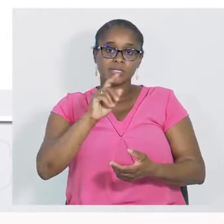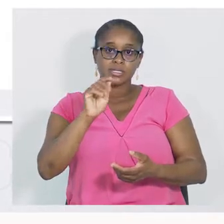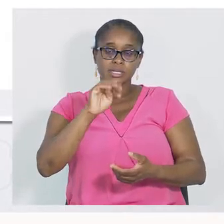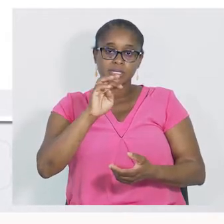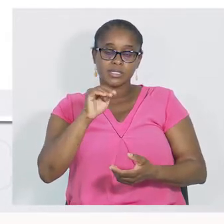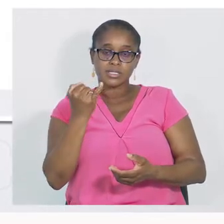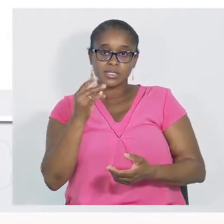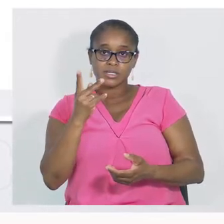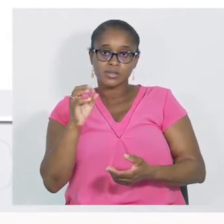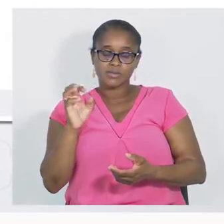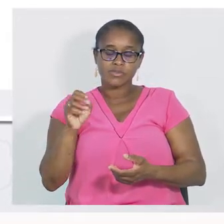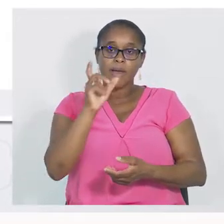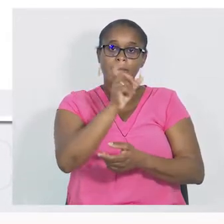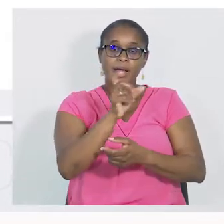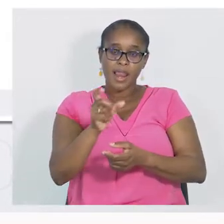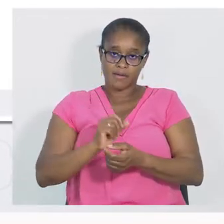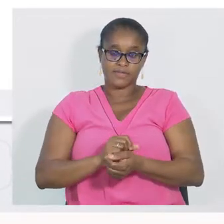prima.